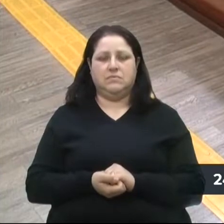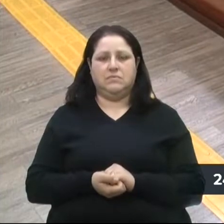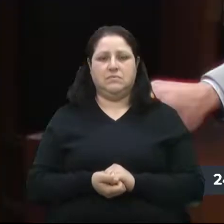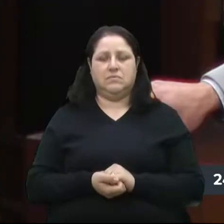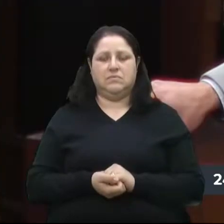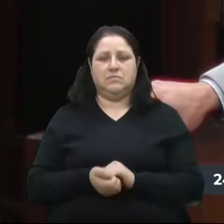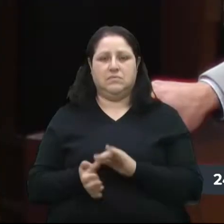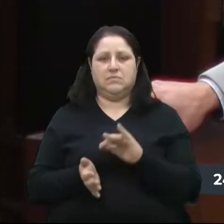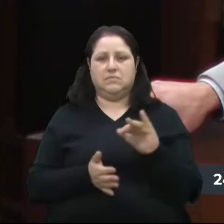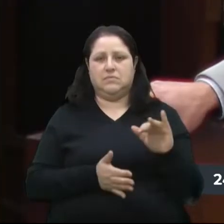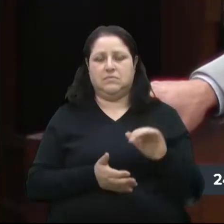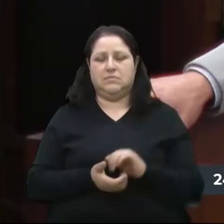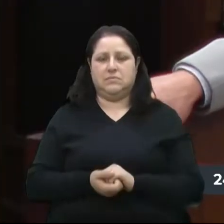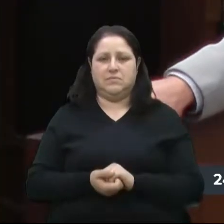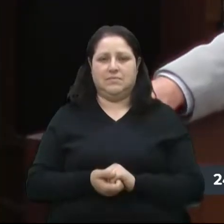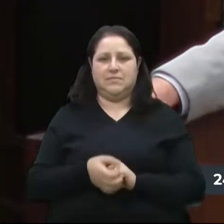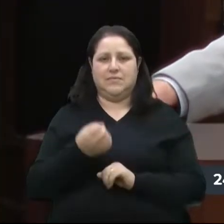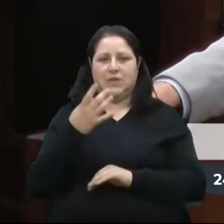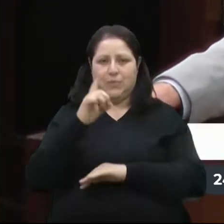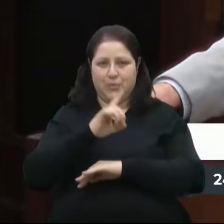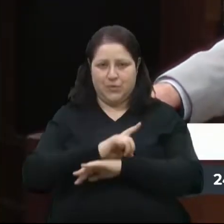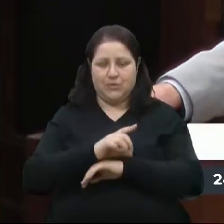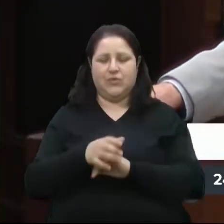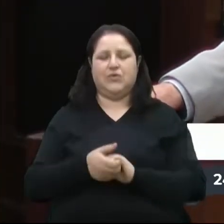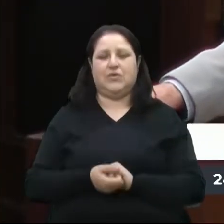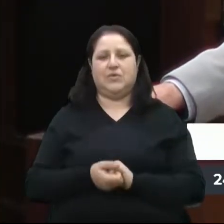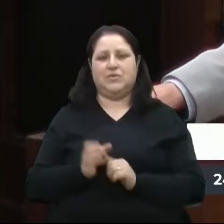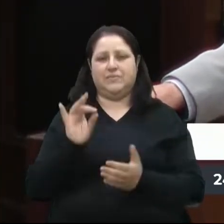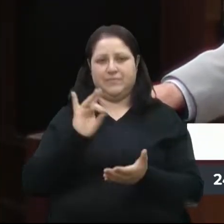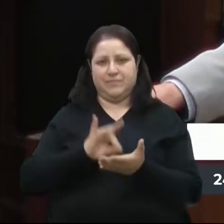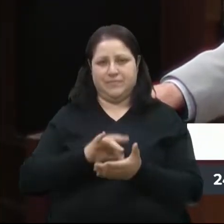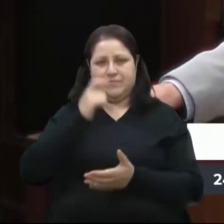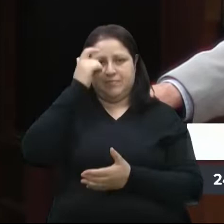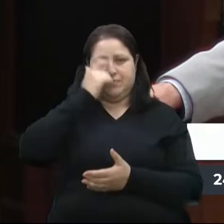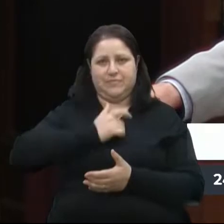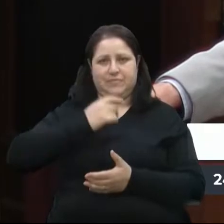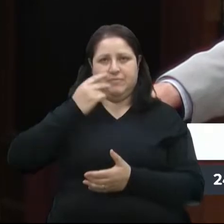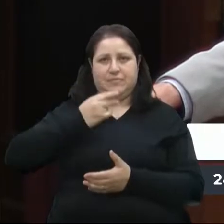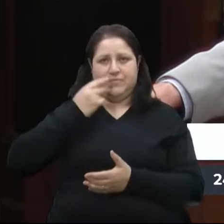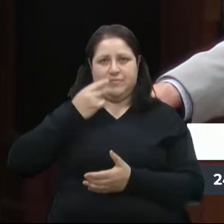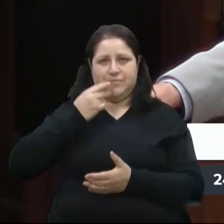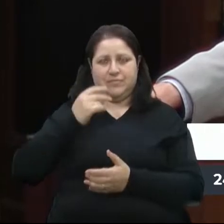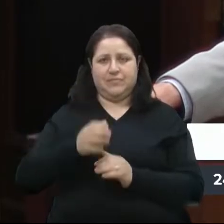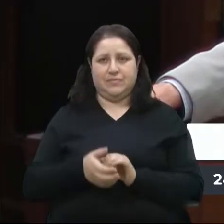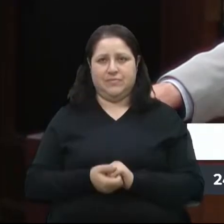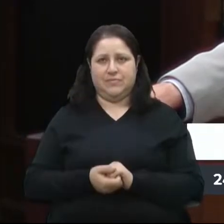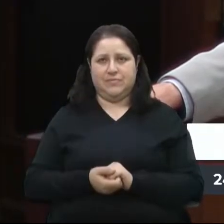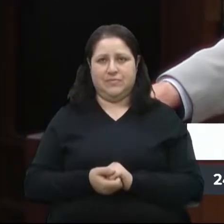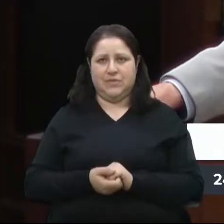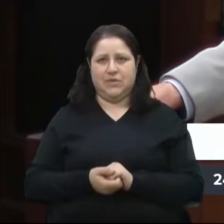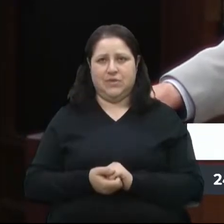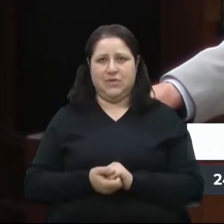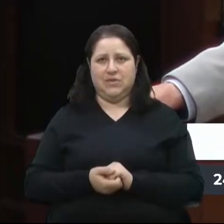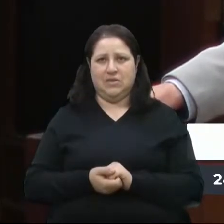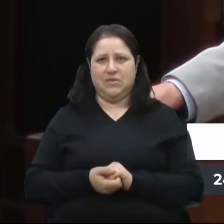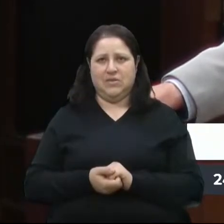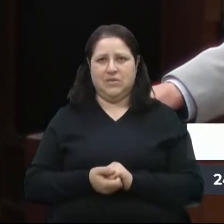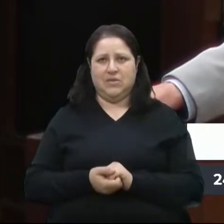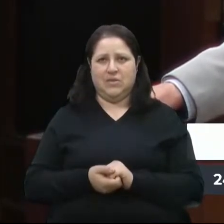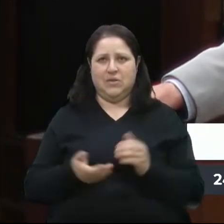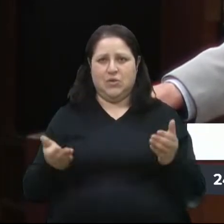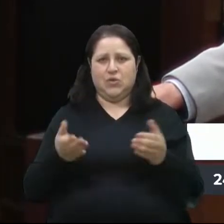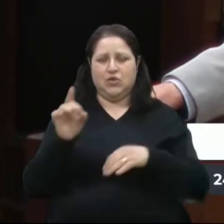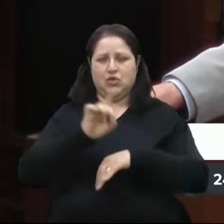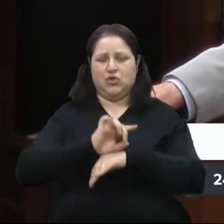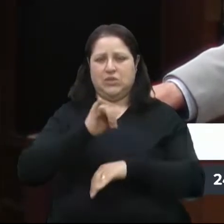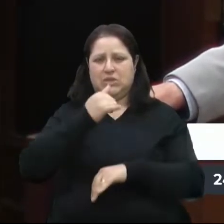Hoje, um dia que, de fato, para esse vereador, ele é bem triste aqui na Câmara de Vereadores, pois